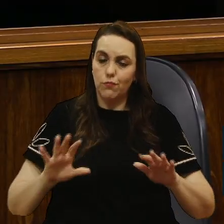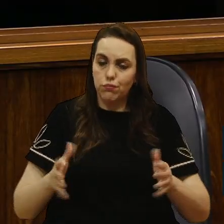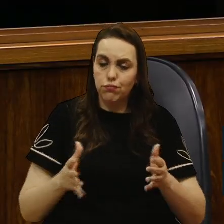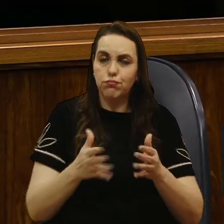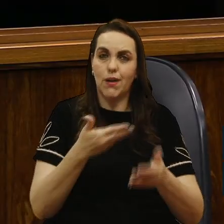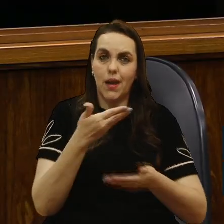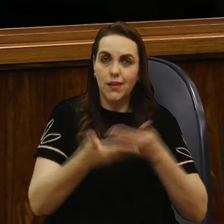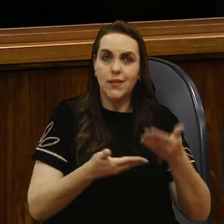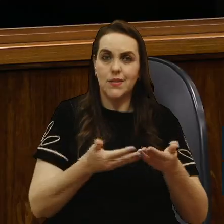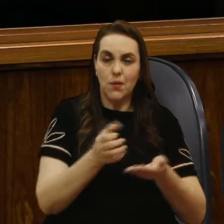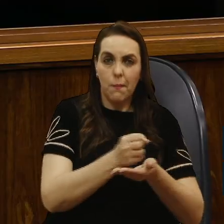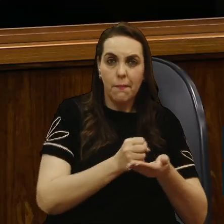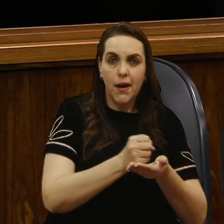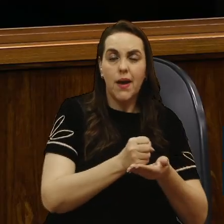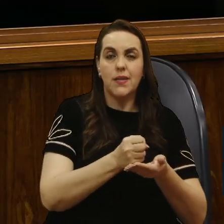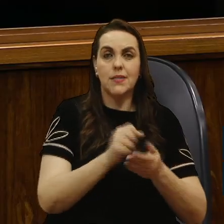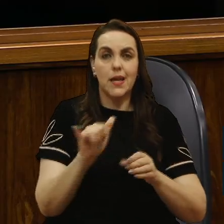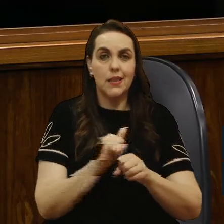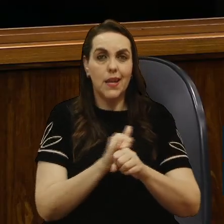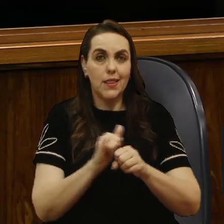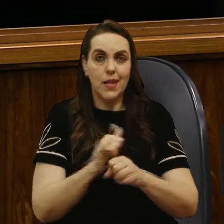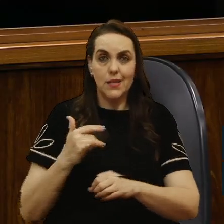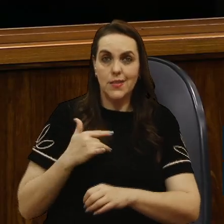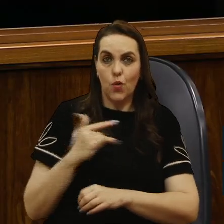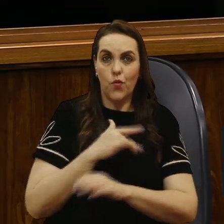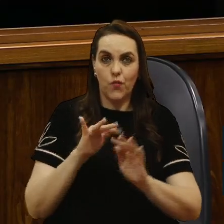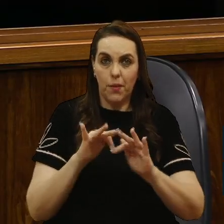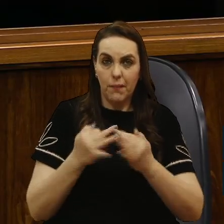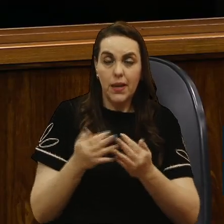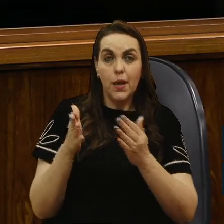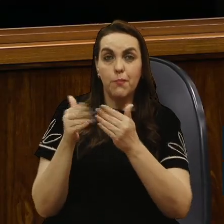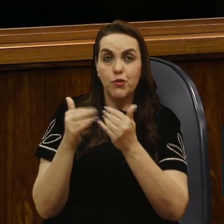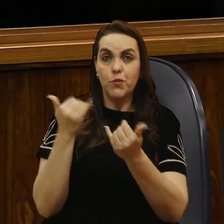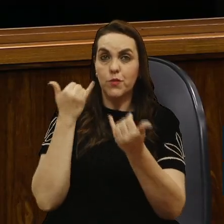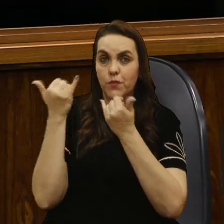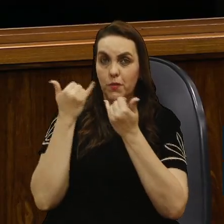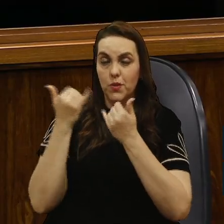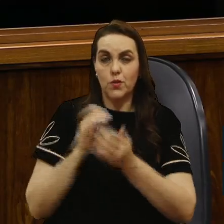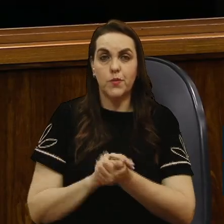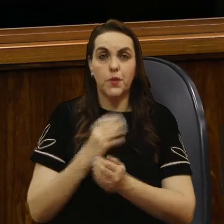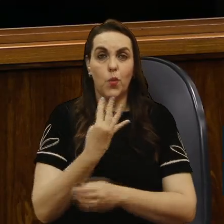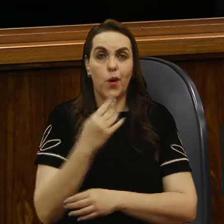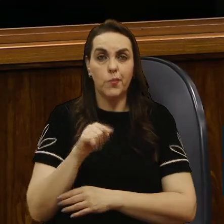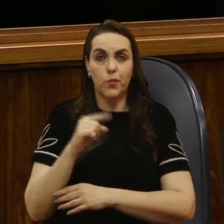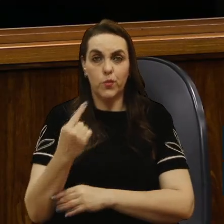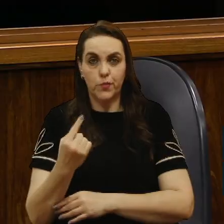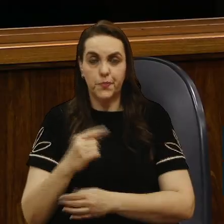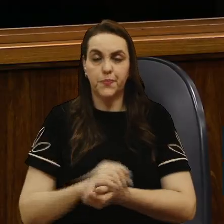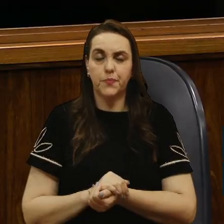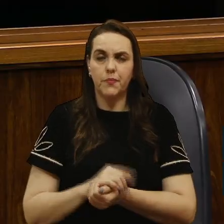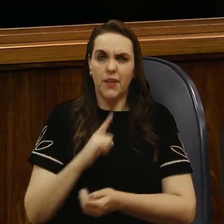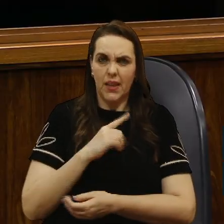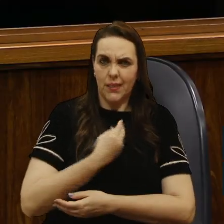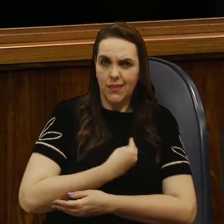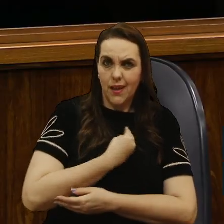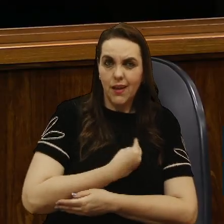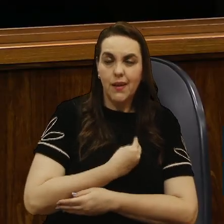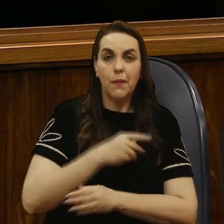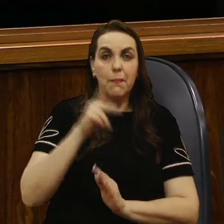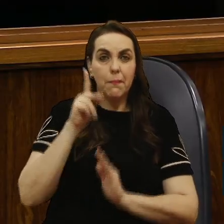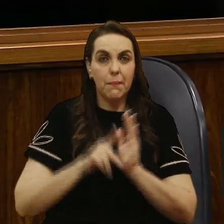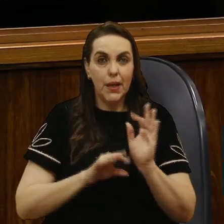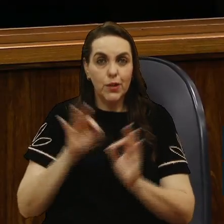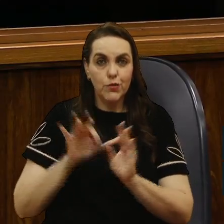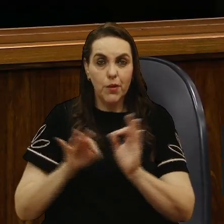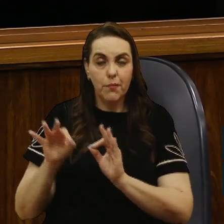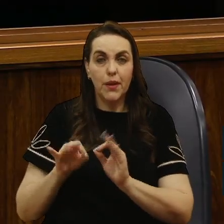primária e da estratégia de saúde da família, solicita-se informar. 4.1. Existe planejamento para a